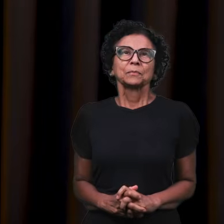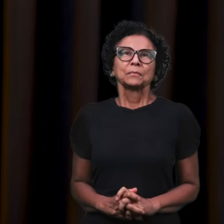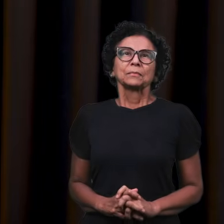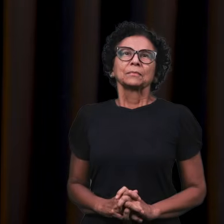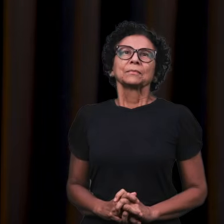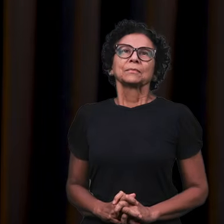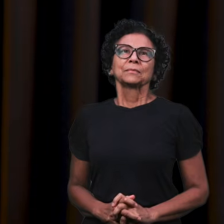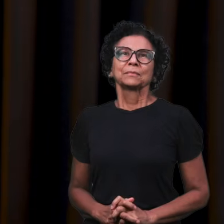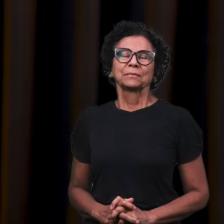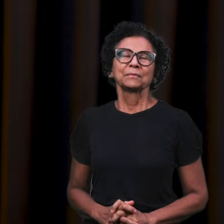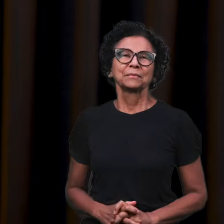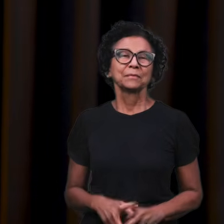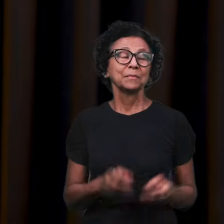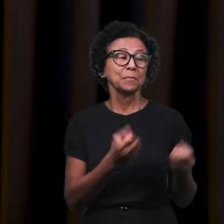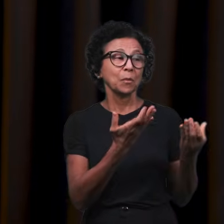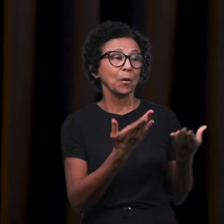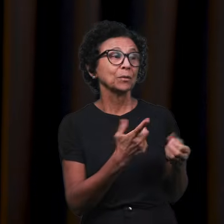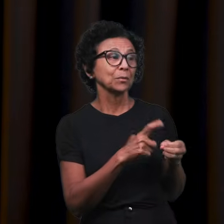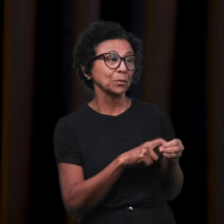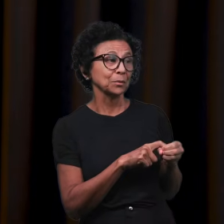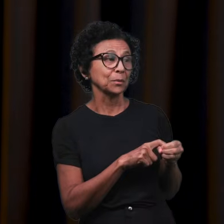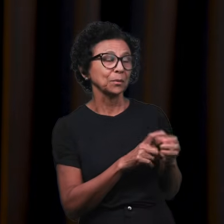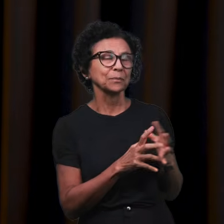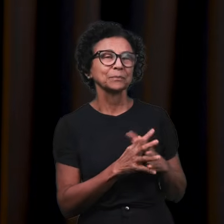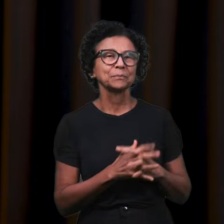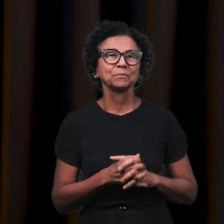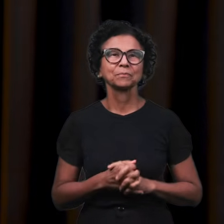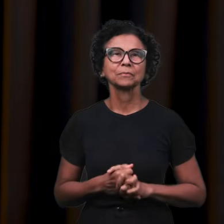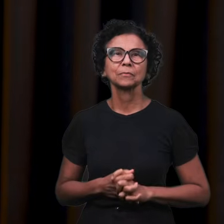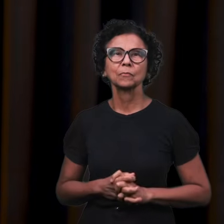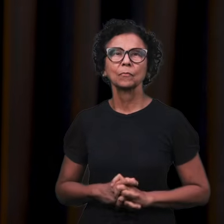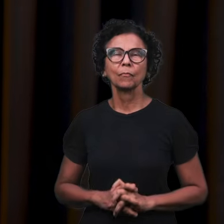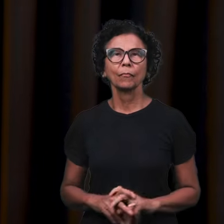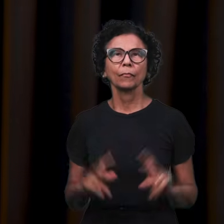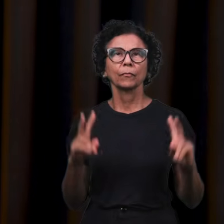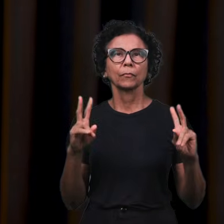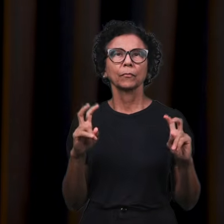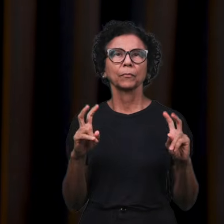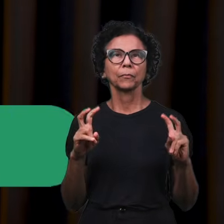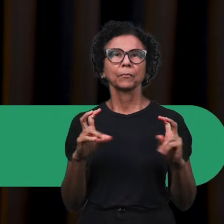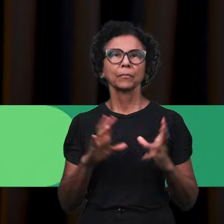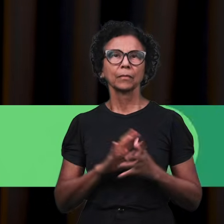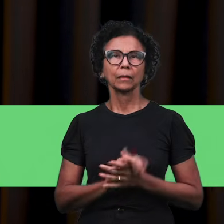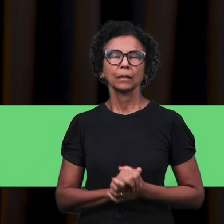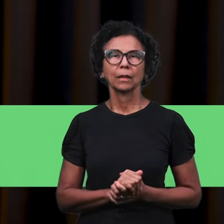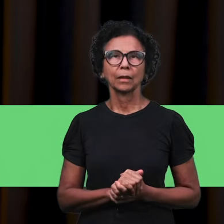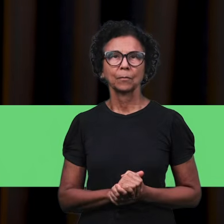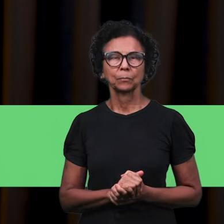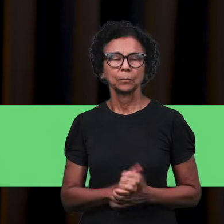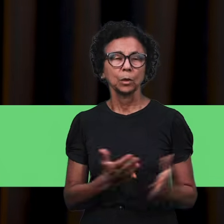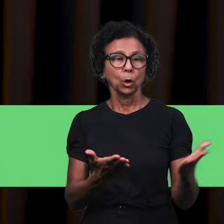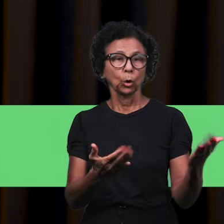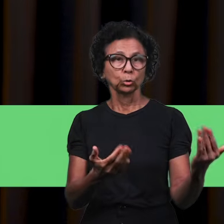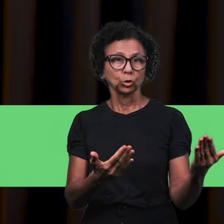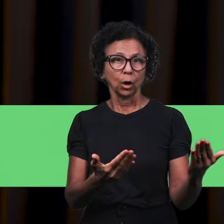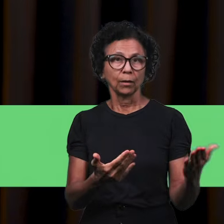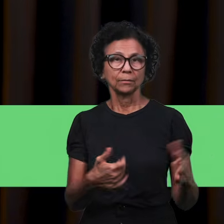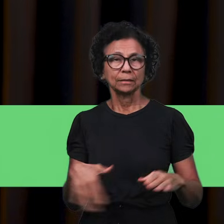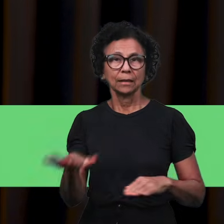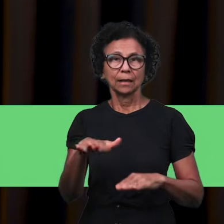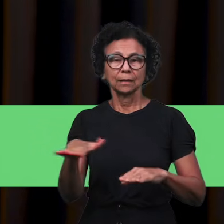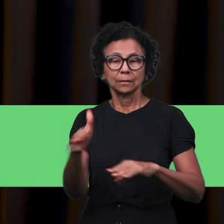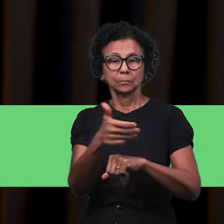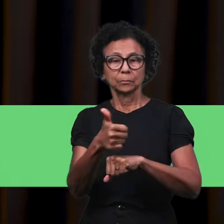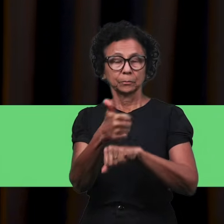Senhor. Amém. Bom tê-lo de volta. Nosso tema deste programa é a vida profissional do